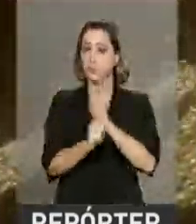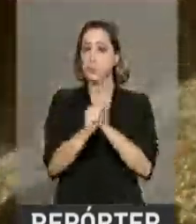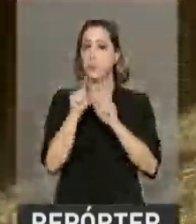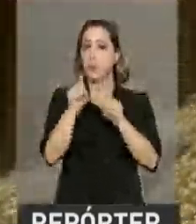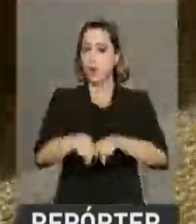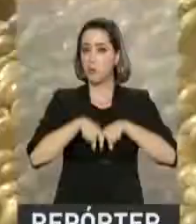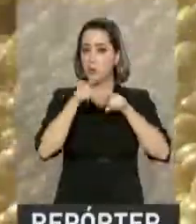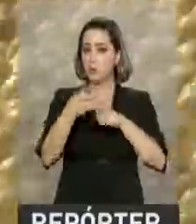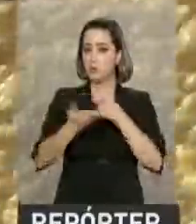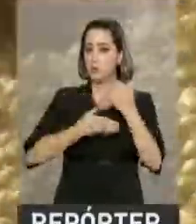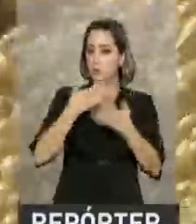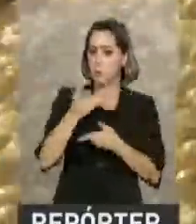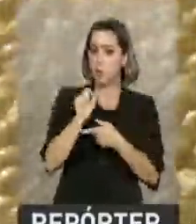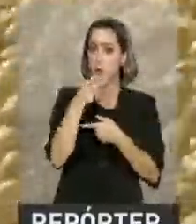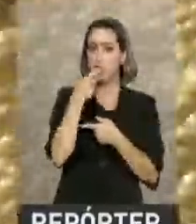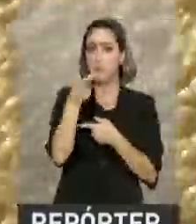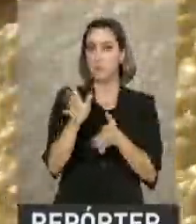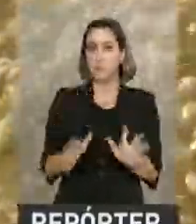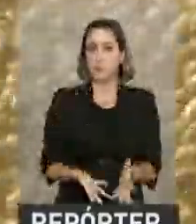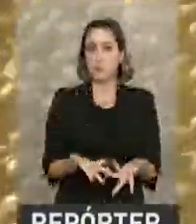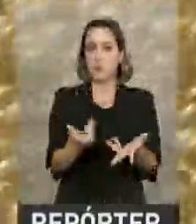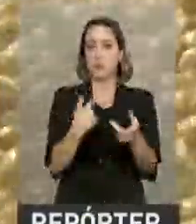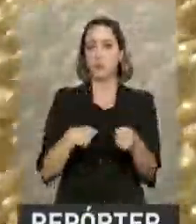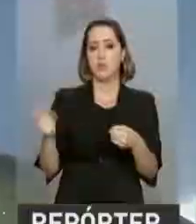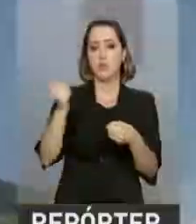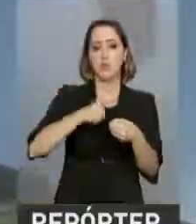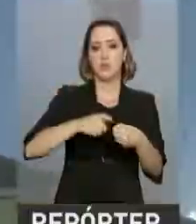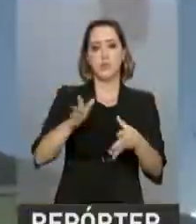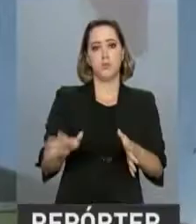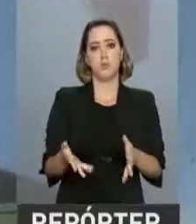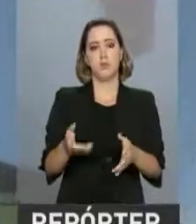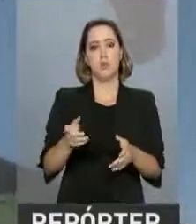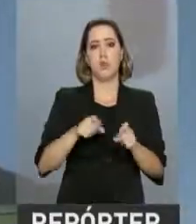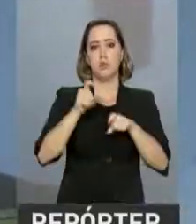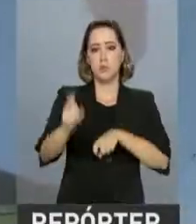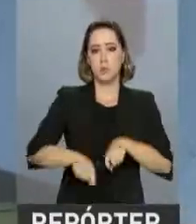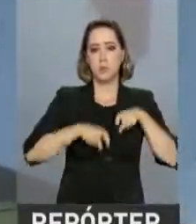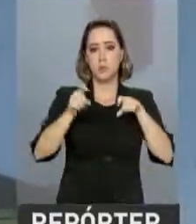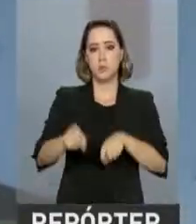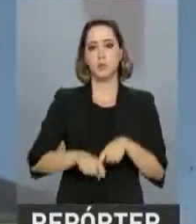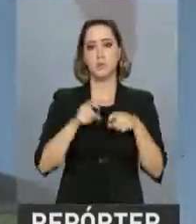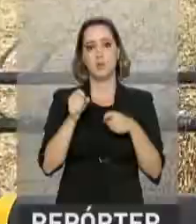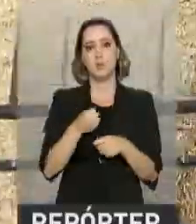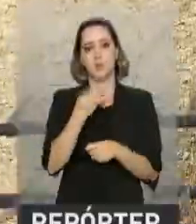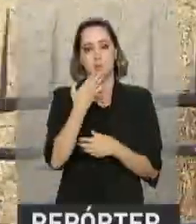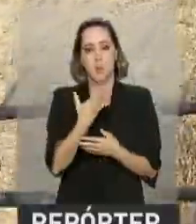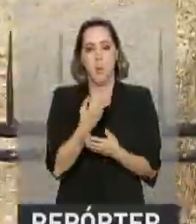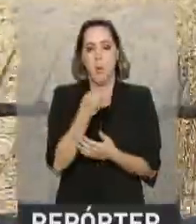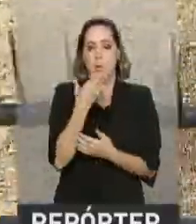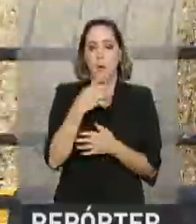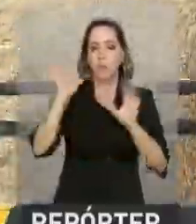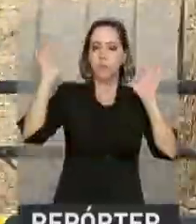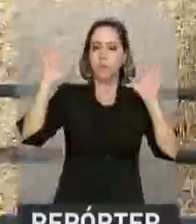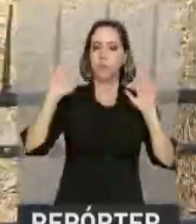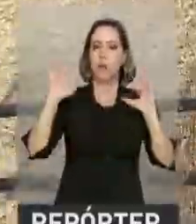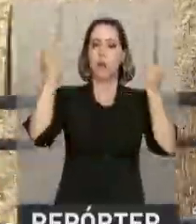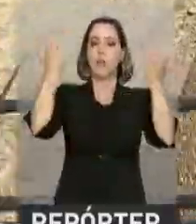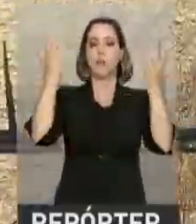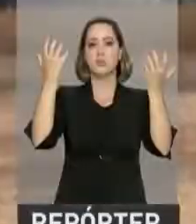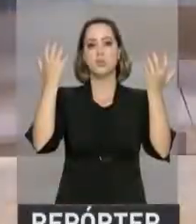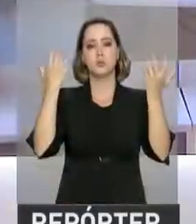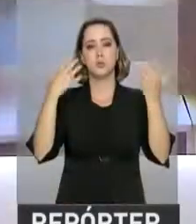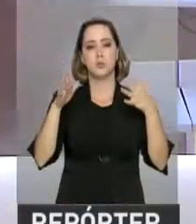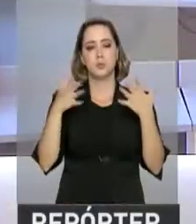na produção de grãos se deve à recuperação da produtividade das culturas e devido às boas condições climáticas